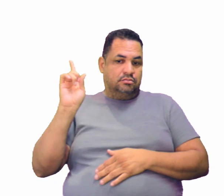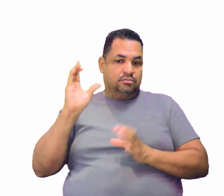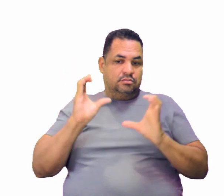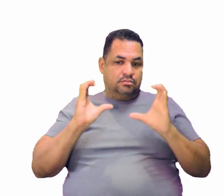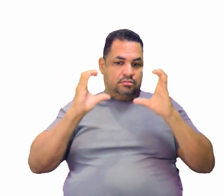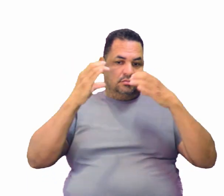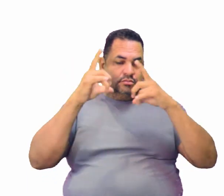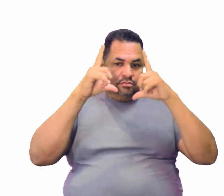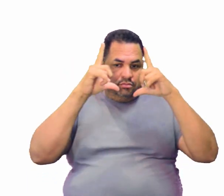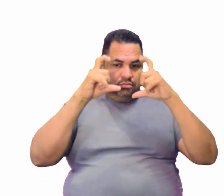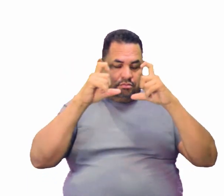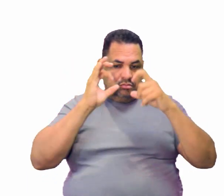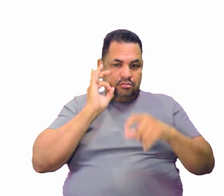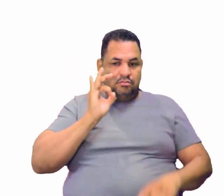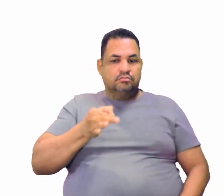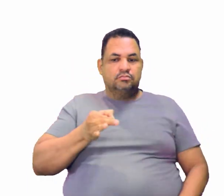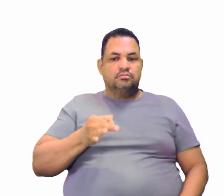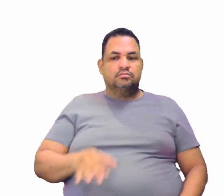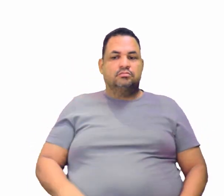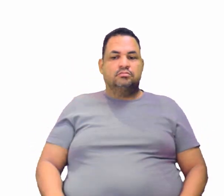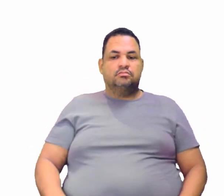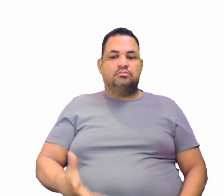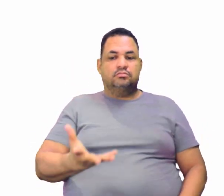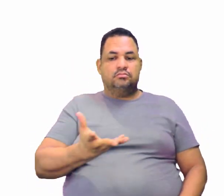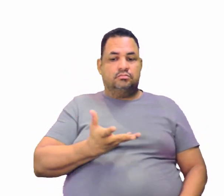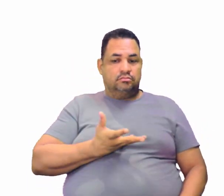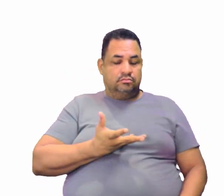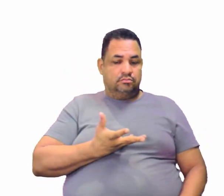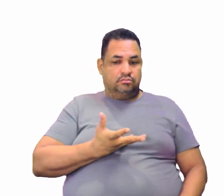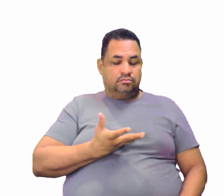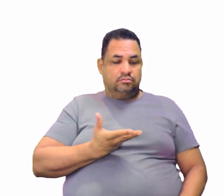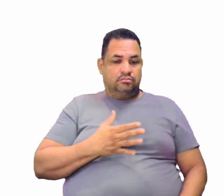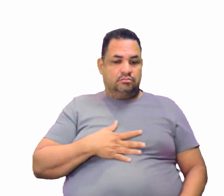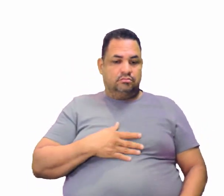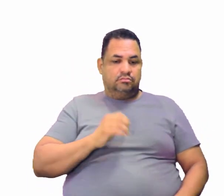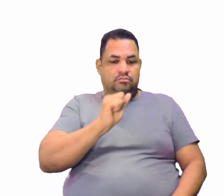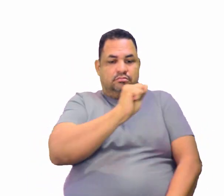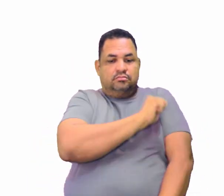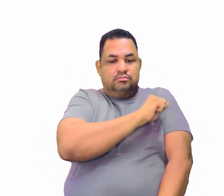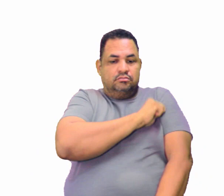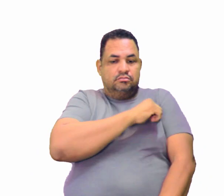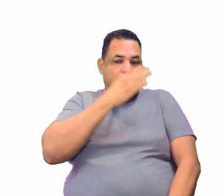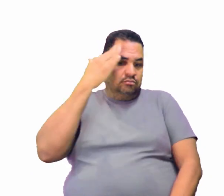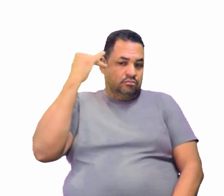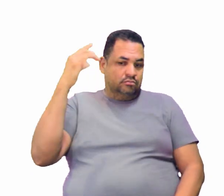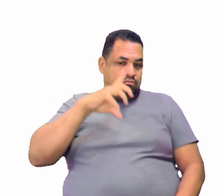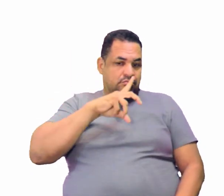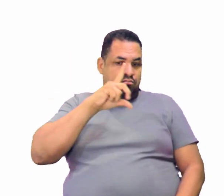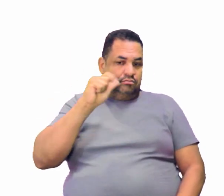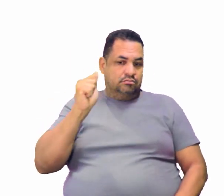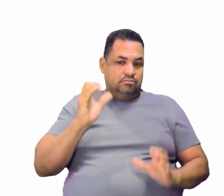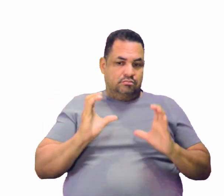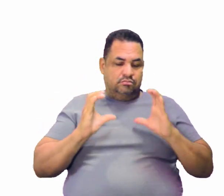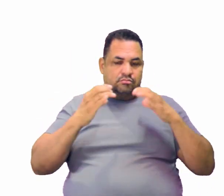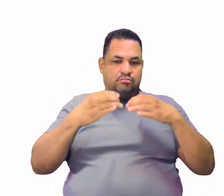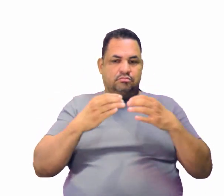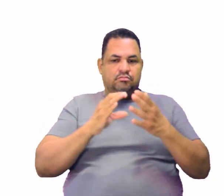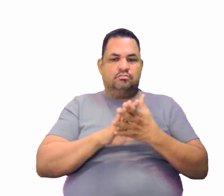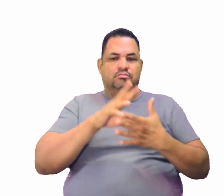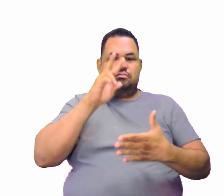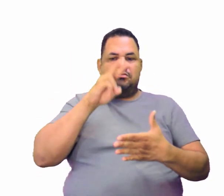de vocês, tá certo? Eu quero os amadinhos aqui para homenageá-los no dia do clube de